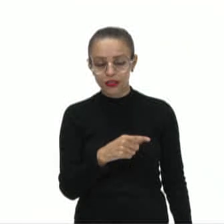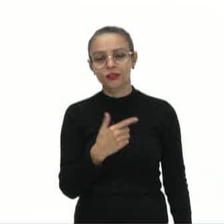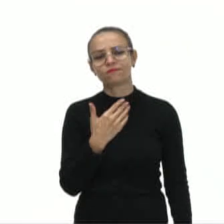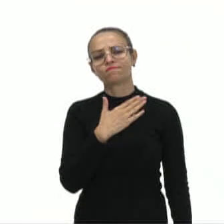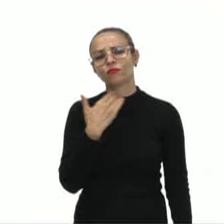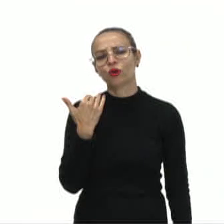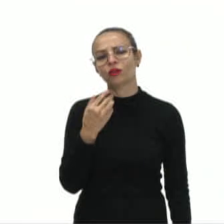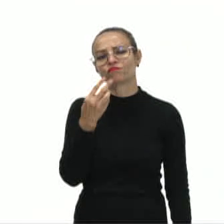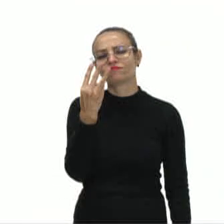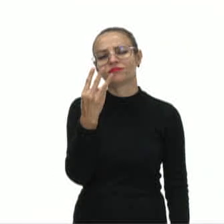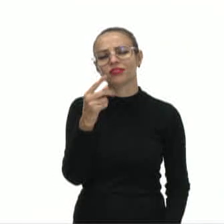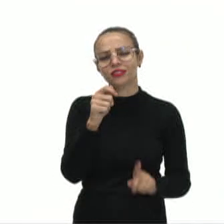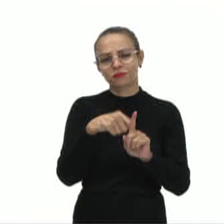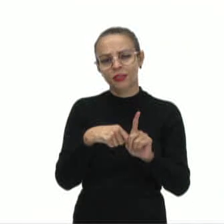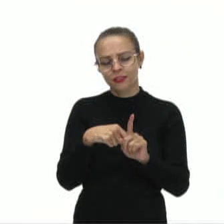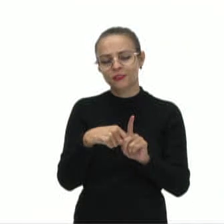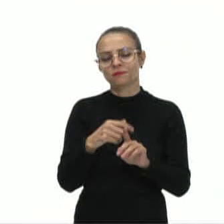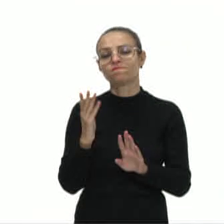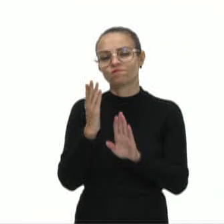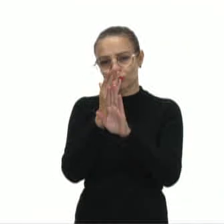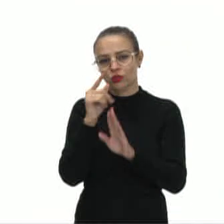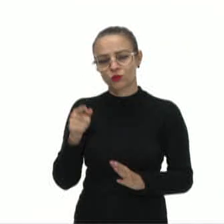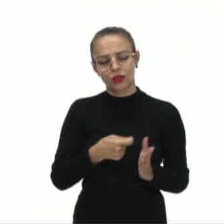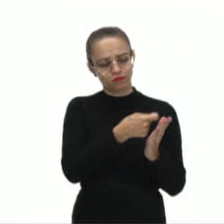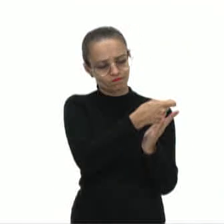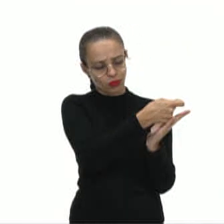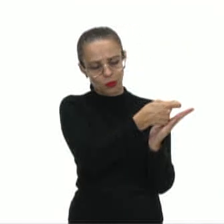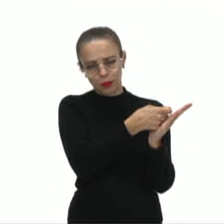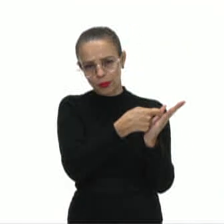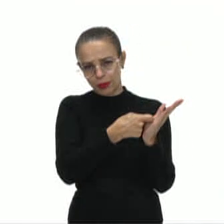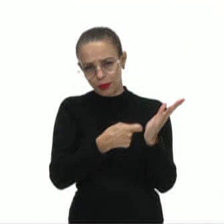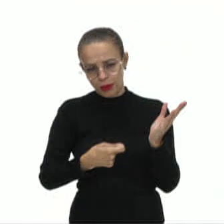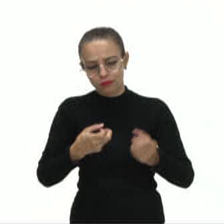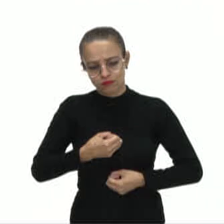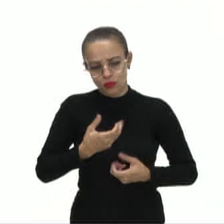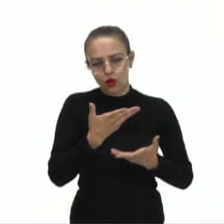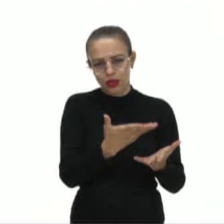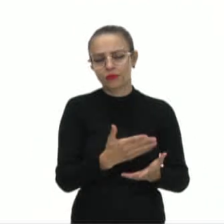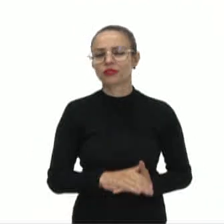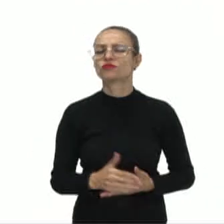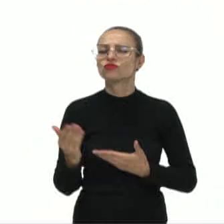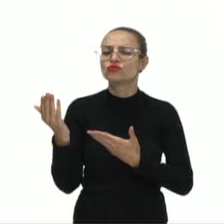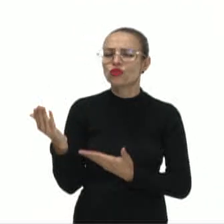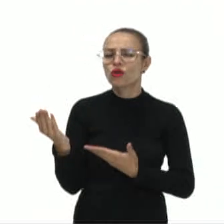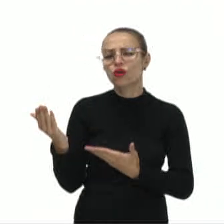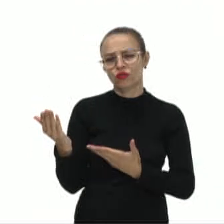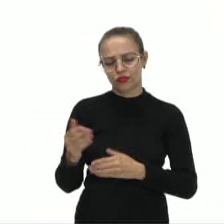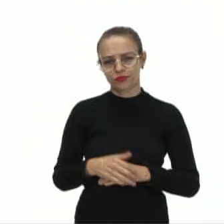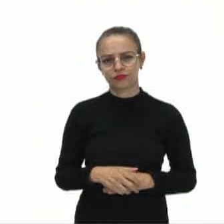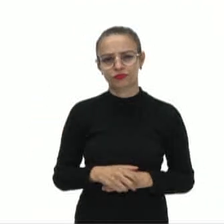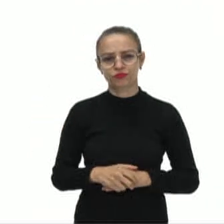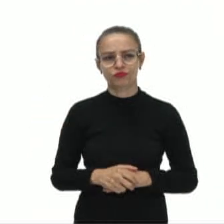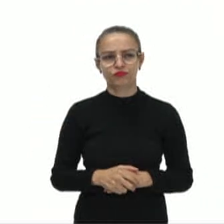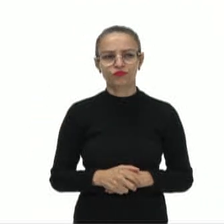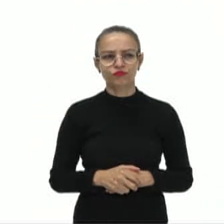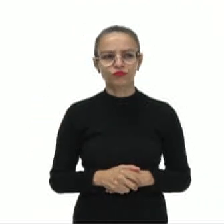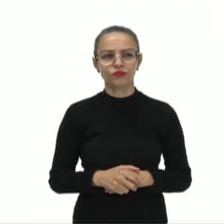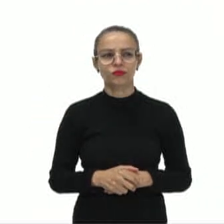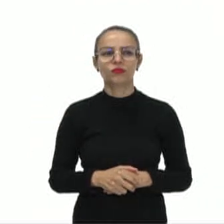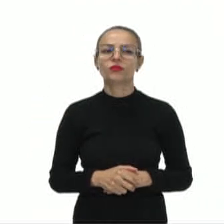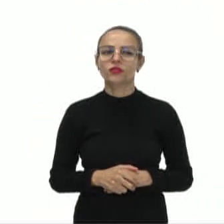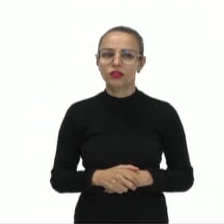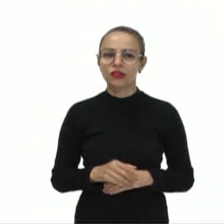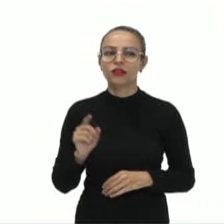3 meses inspirou-lhe o poema a expressão máxima de seus versos. Tão jovem ainda, Manuel Bandeira, uma